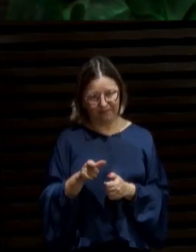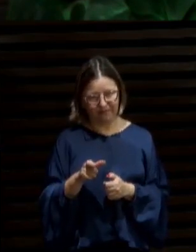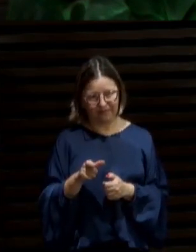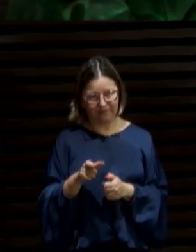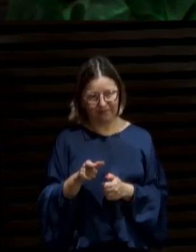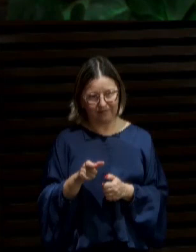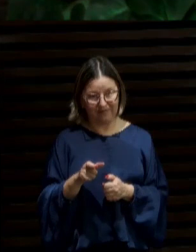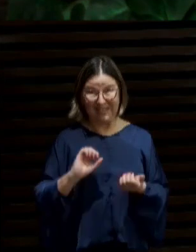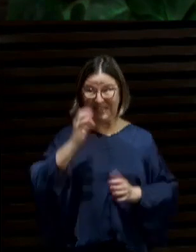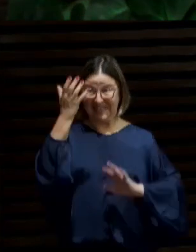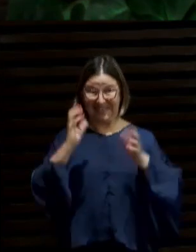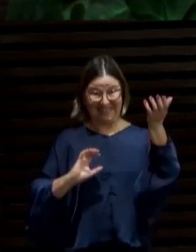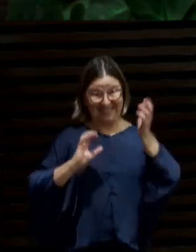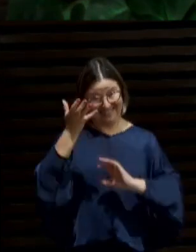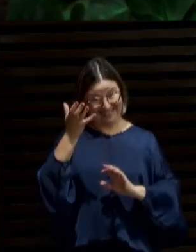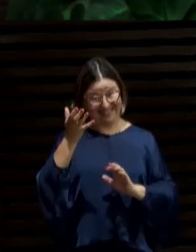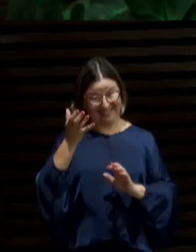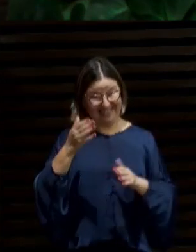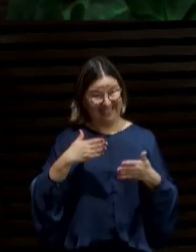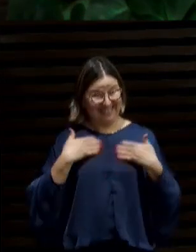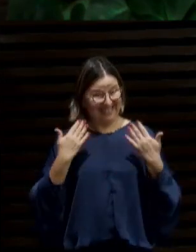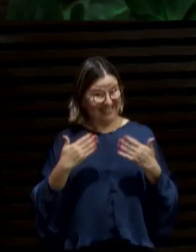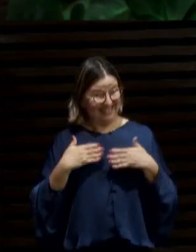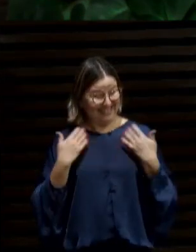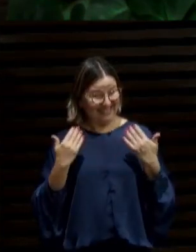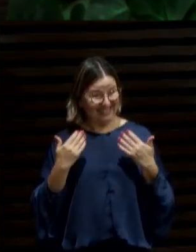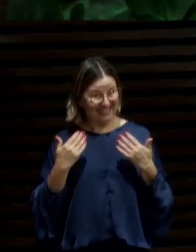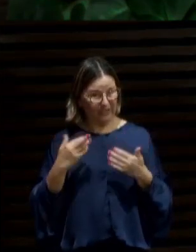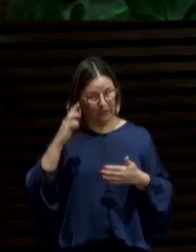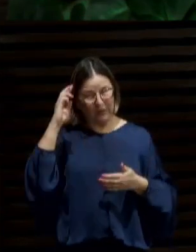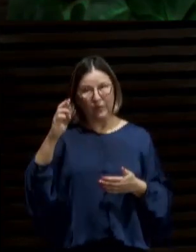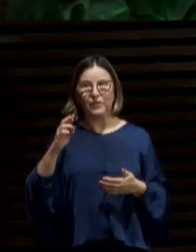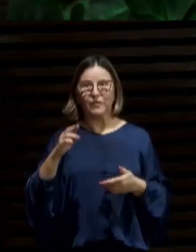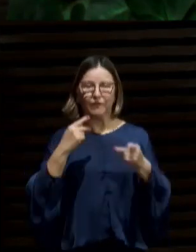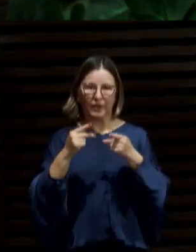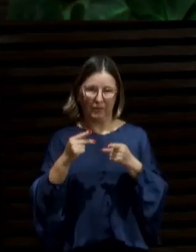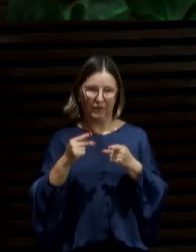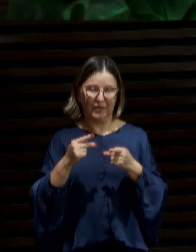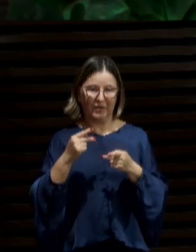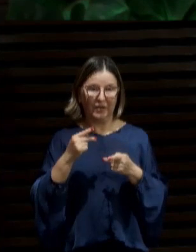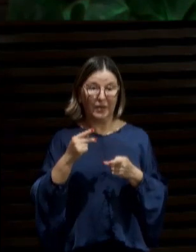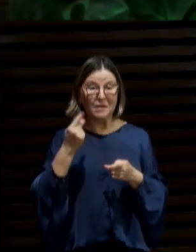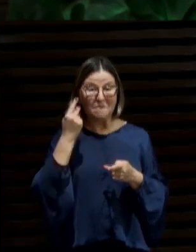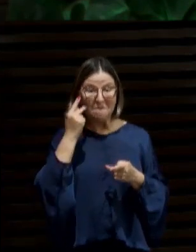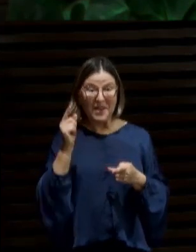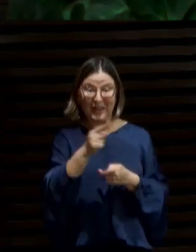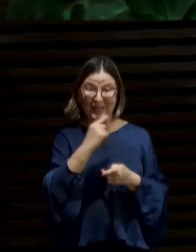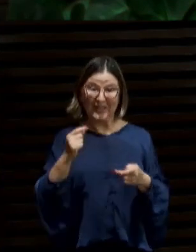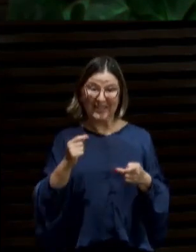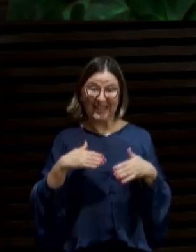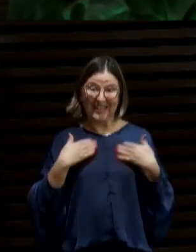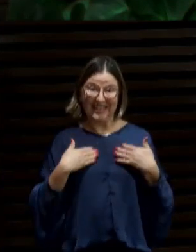que celebre, que se alegre. O Senhor disse que é para ser completa, para que o gozo esteja